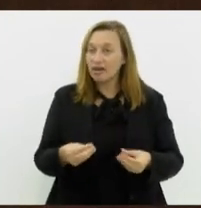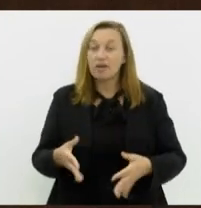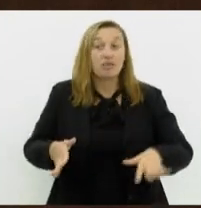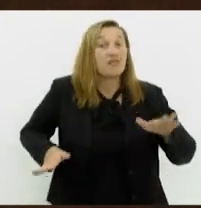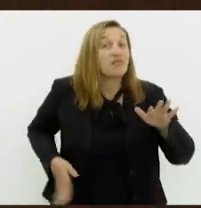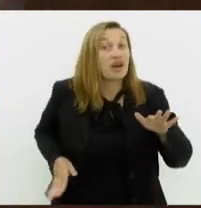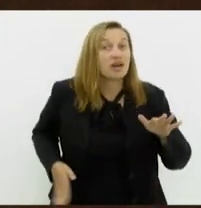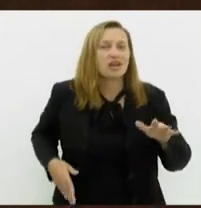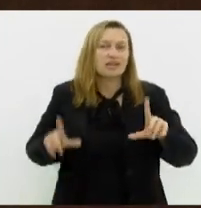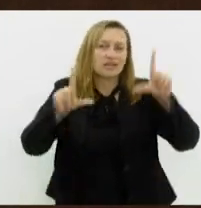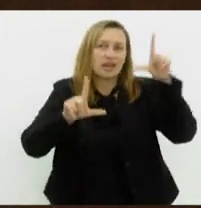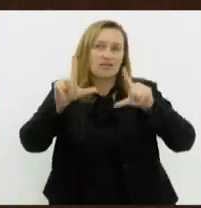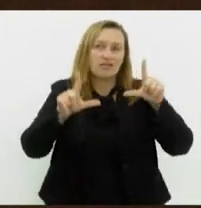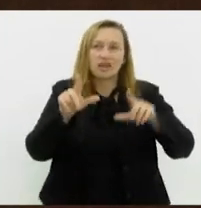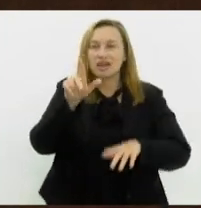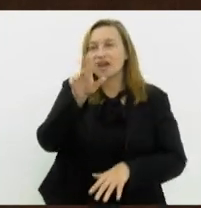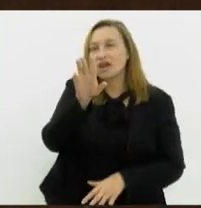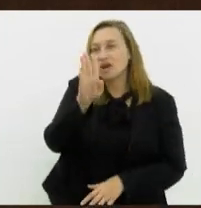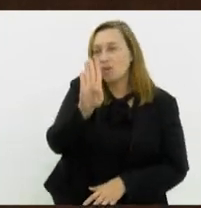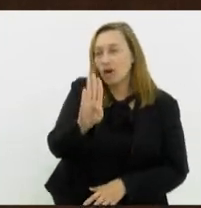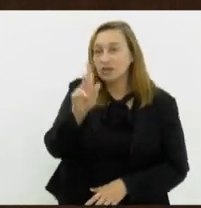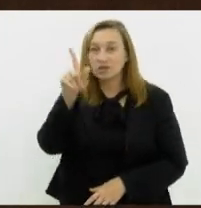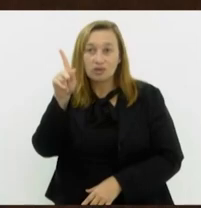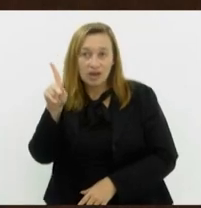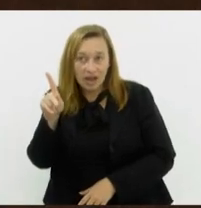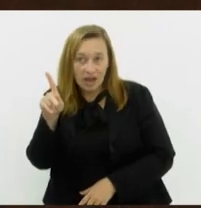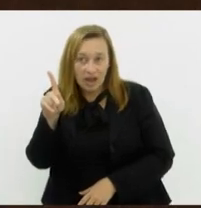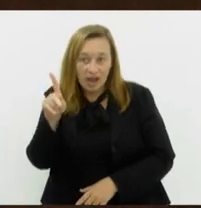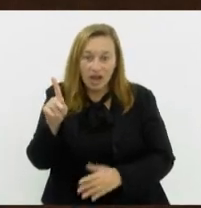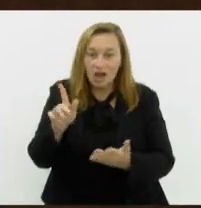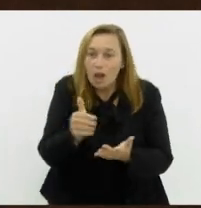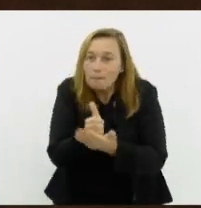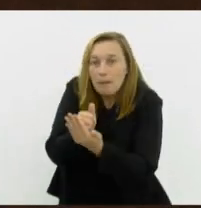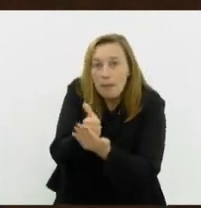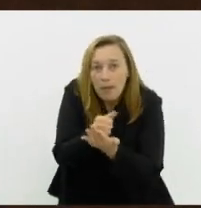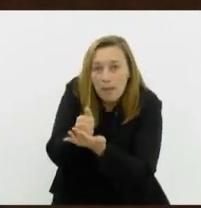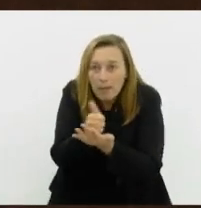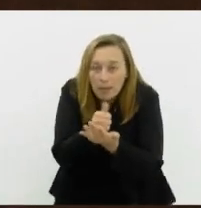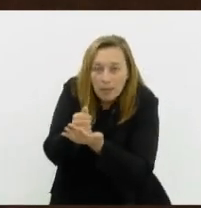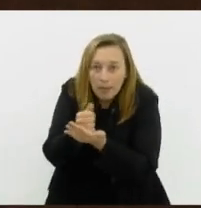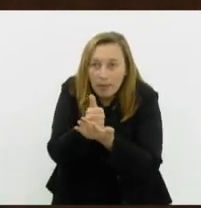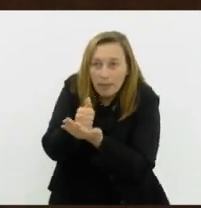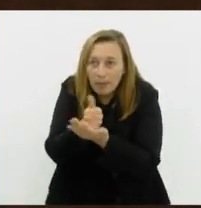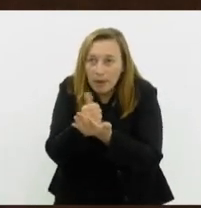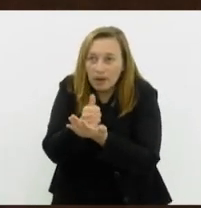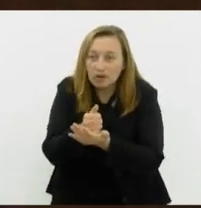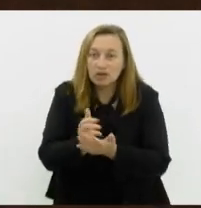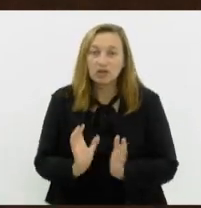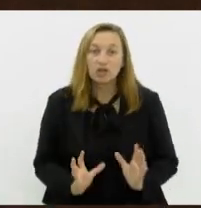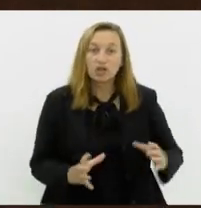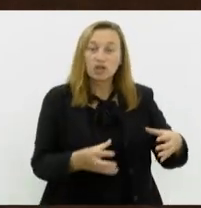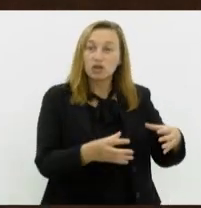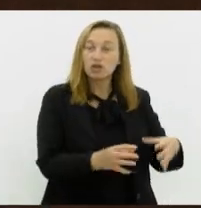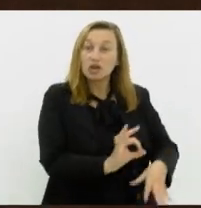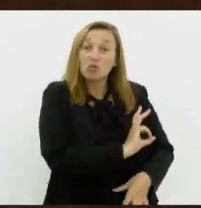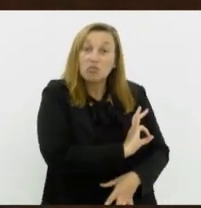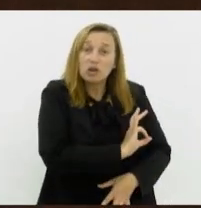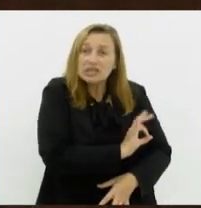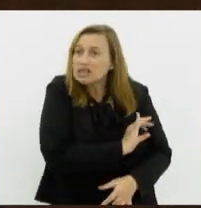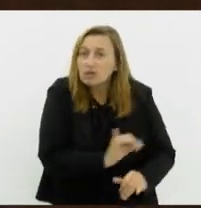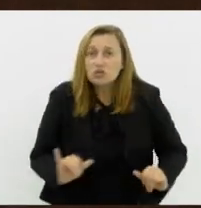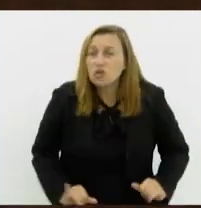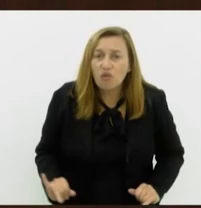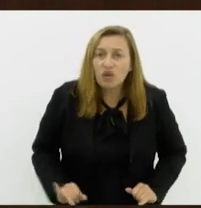TVs 4K, smartphone, videogame. E a tropa sofrendo, sem condições de